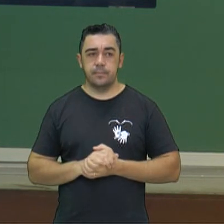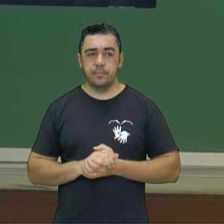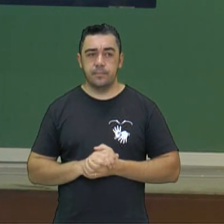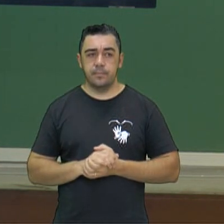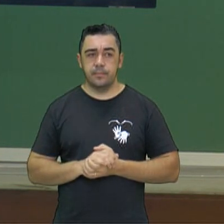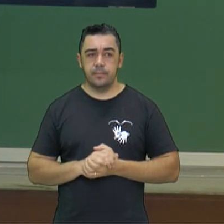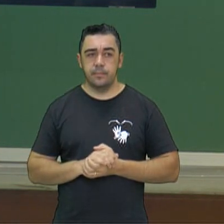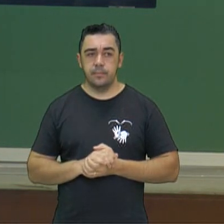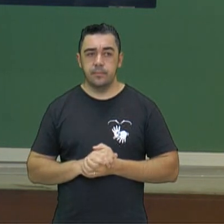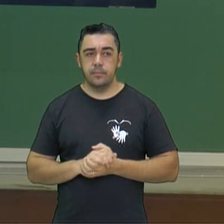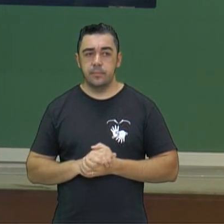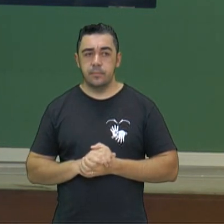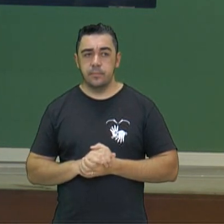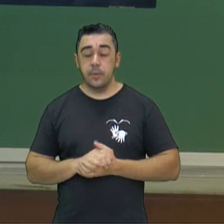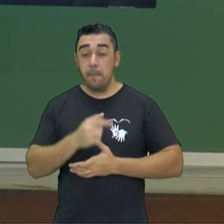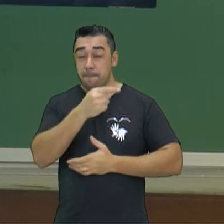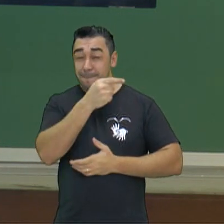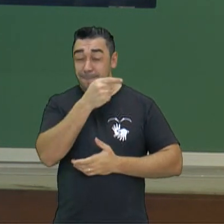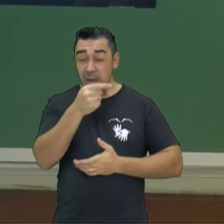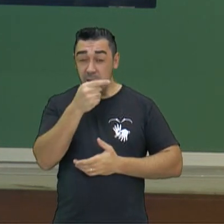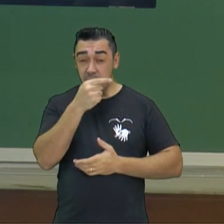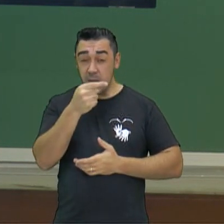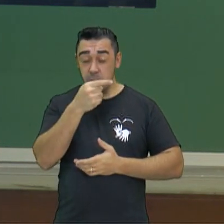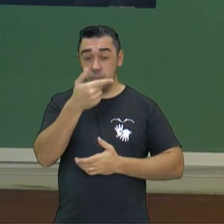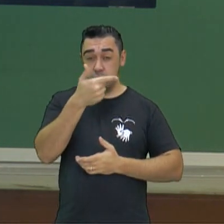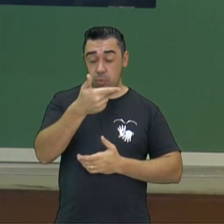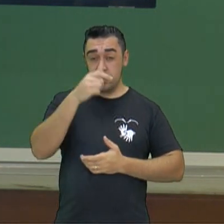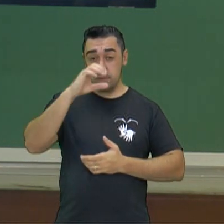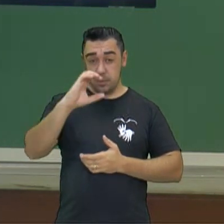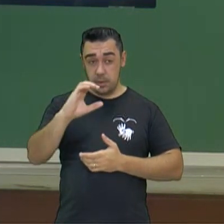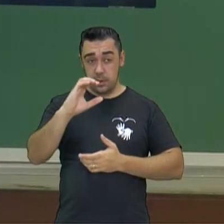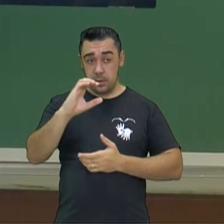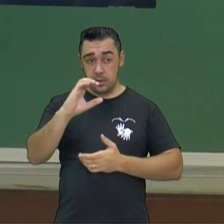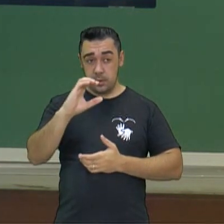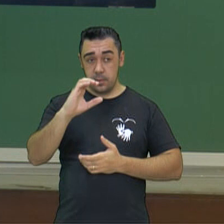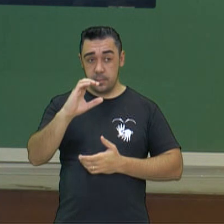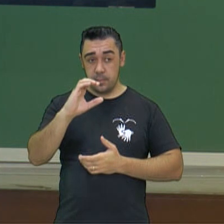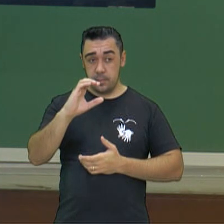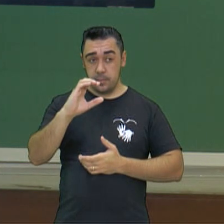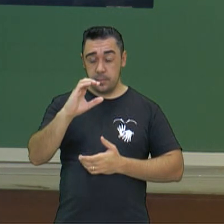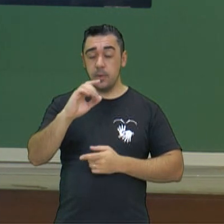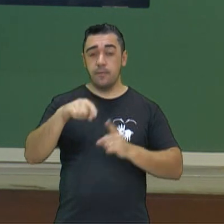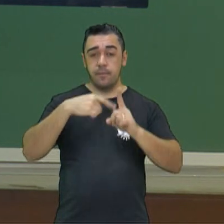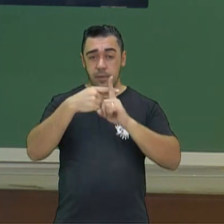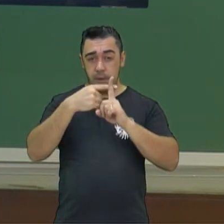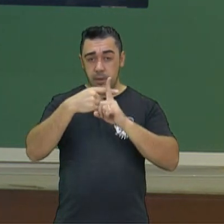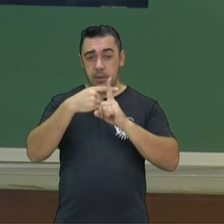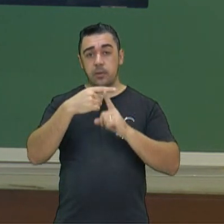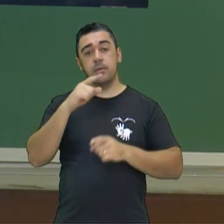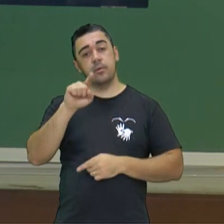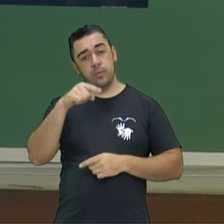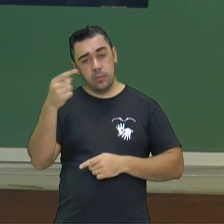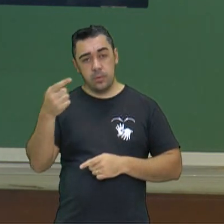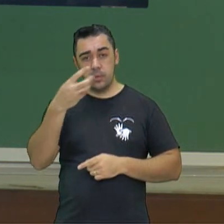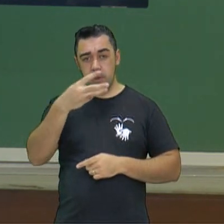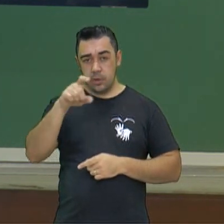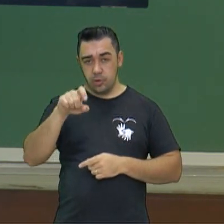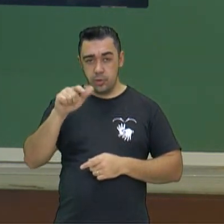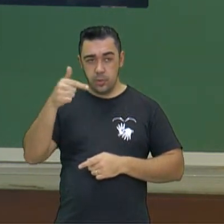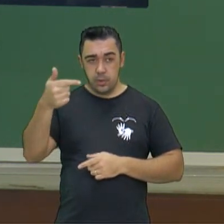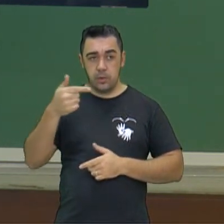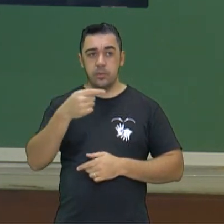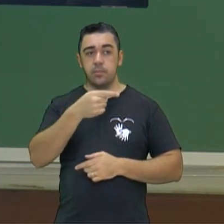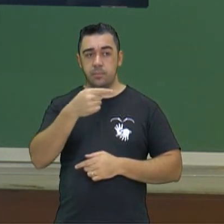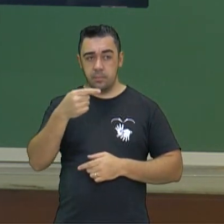vezes 2c. Menos o 2c, olha aqui o menos o 2c, vezes o outro termo lá, 3x².